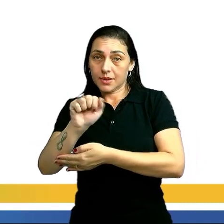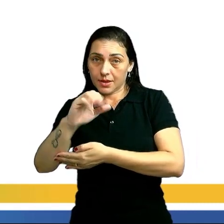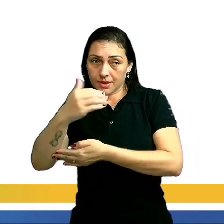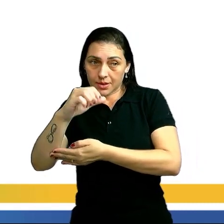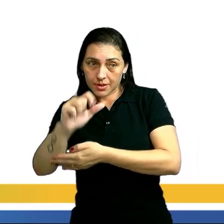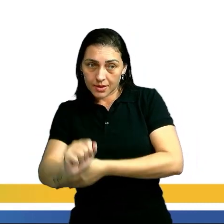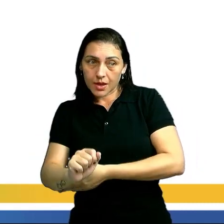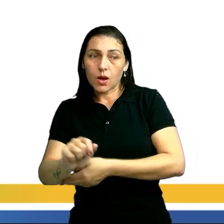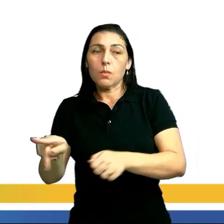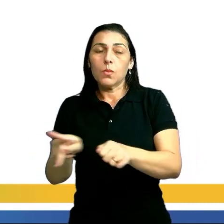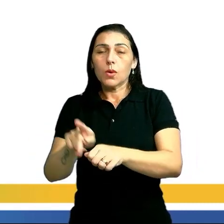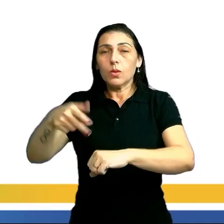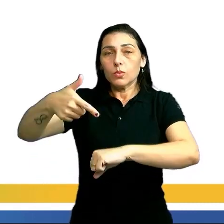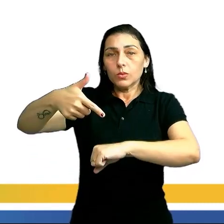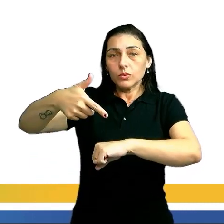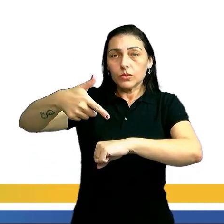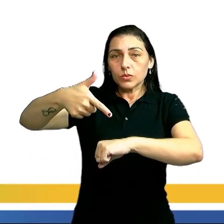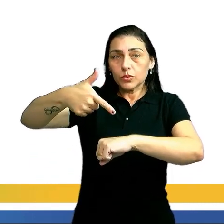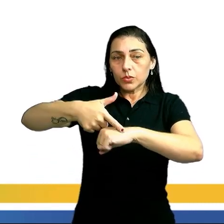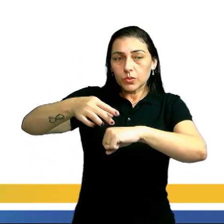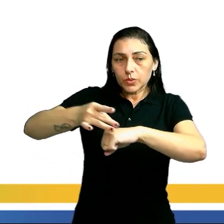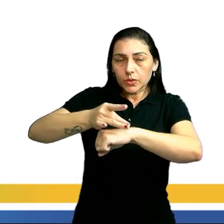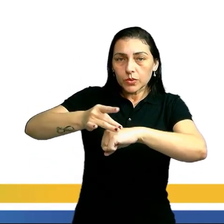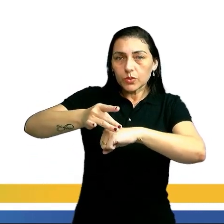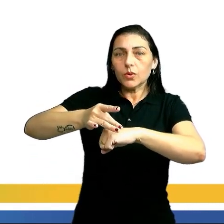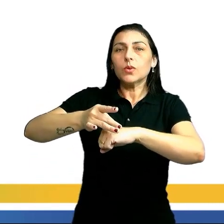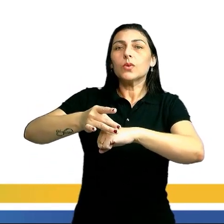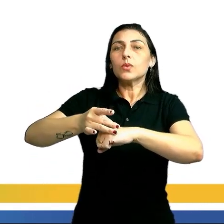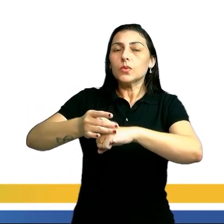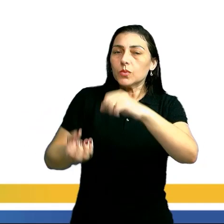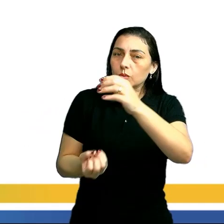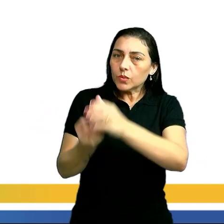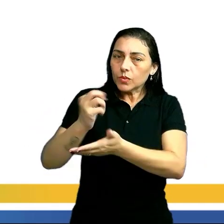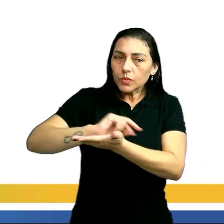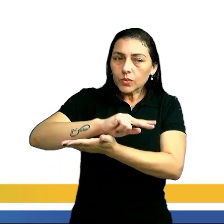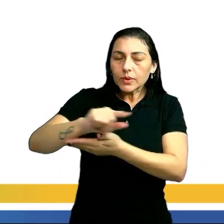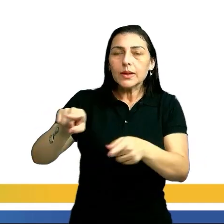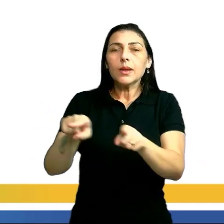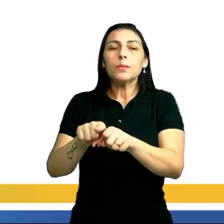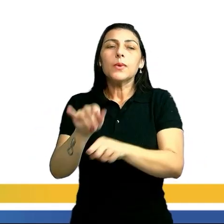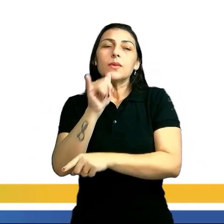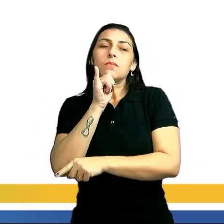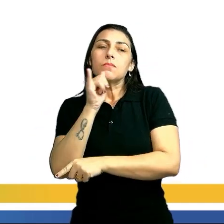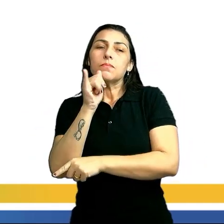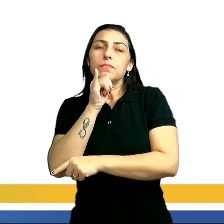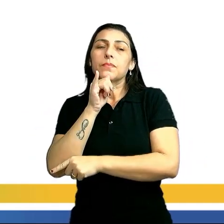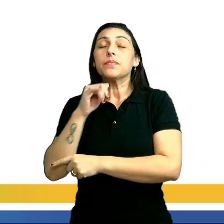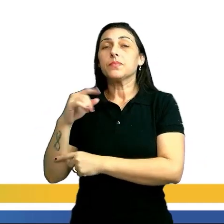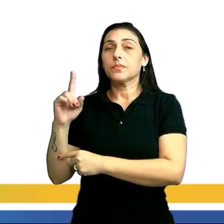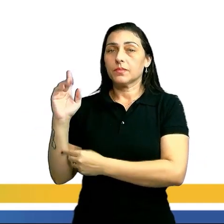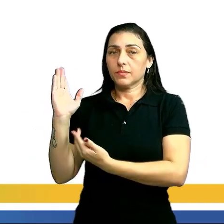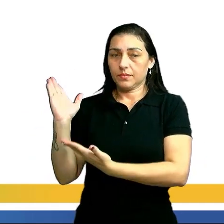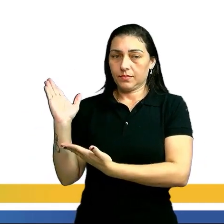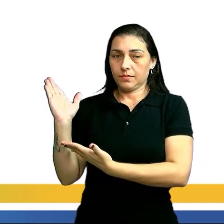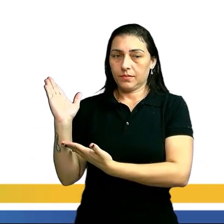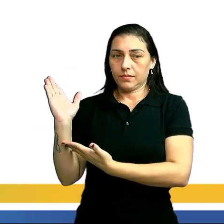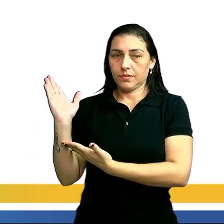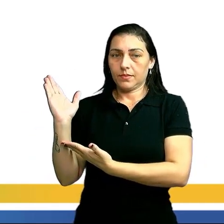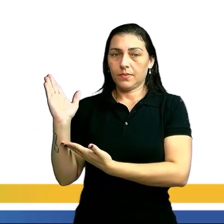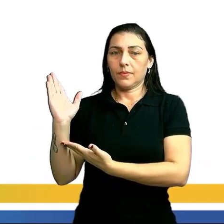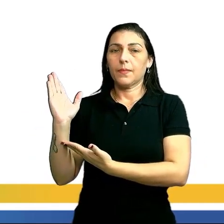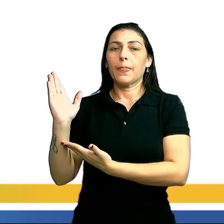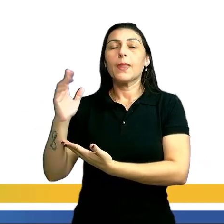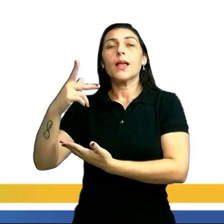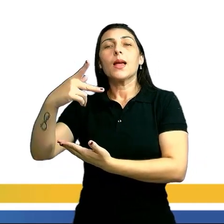exemplo, o petróleo, bem como seus derivados. Aí nós temos como exemplificação o polietileno